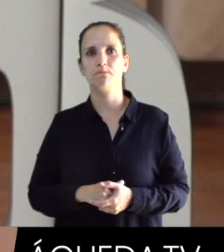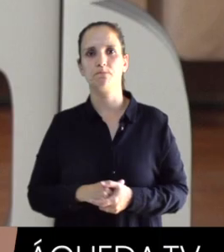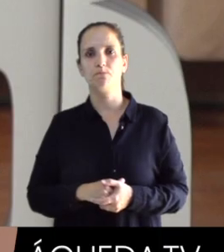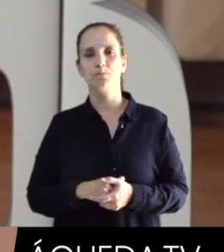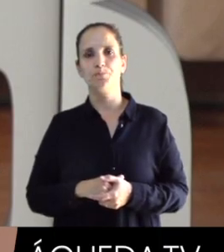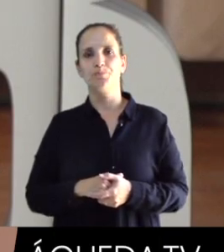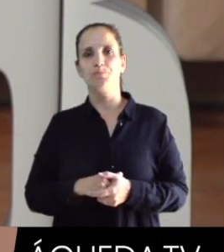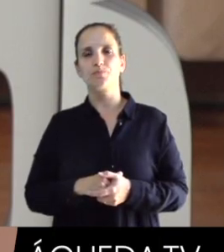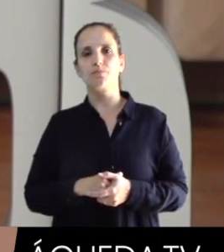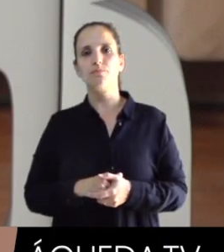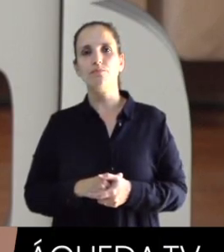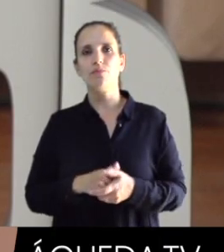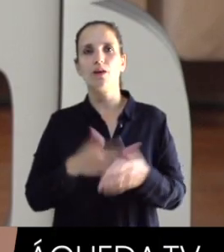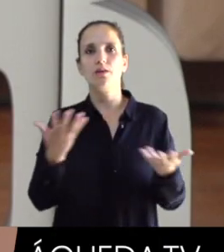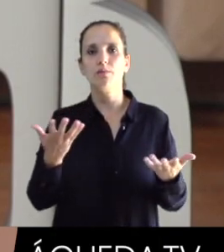E